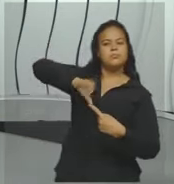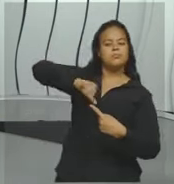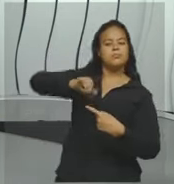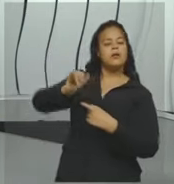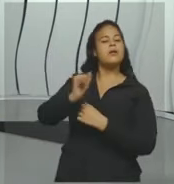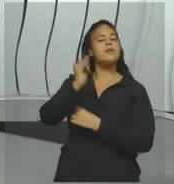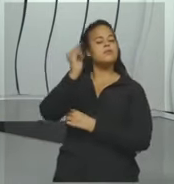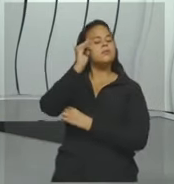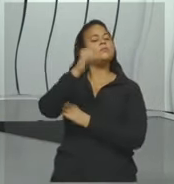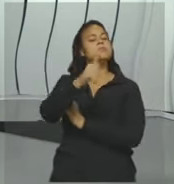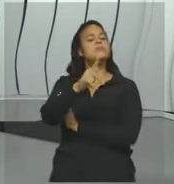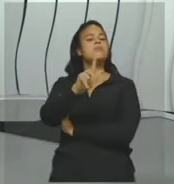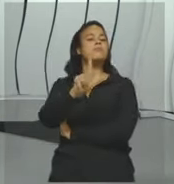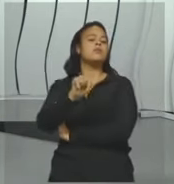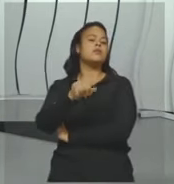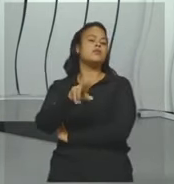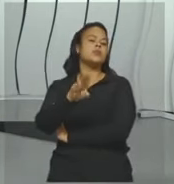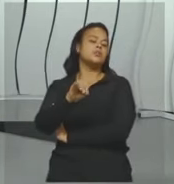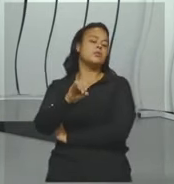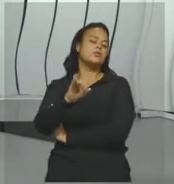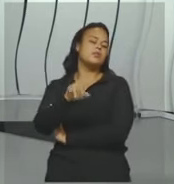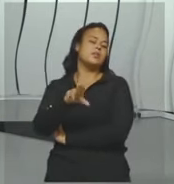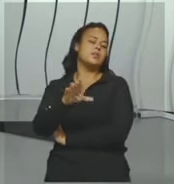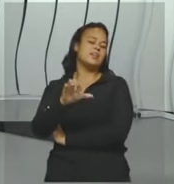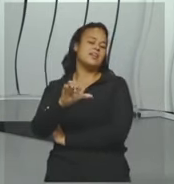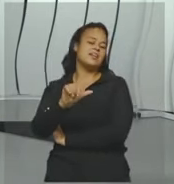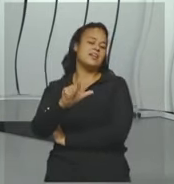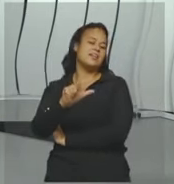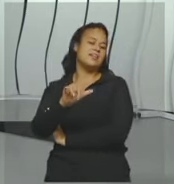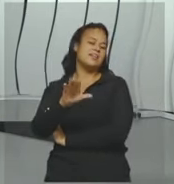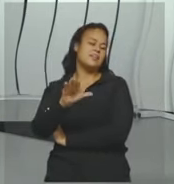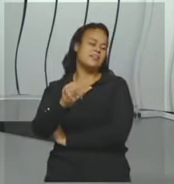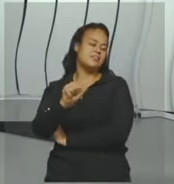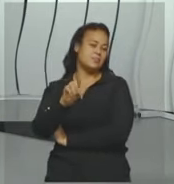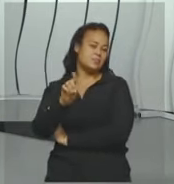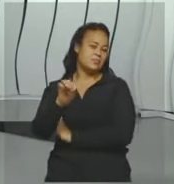do plano inclinado nas ferramentas, nas máquinas simples.